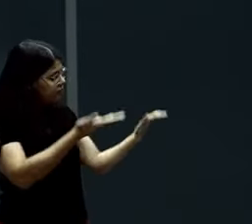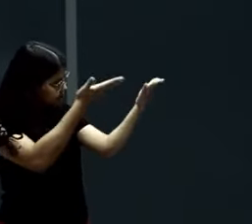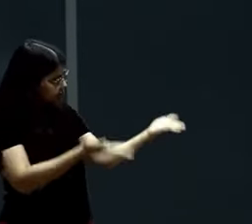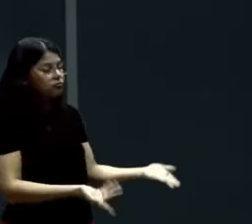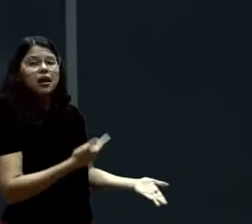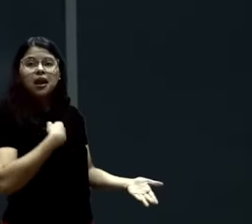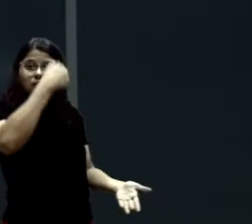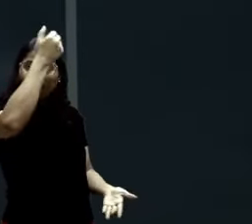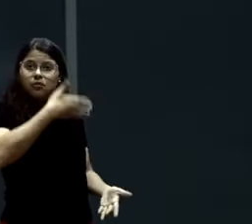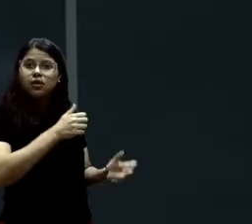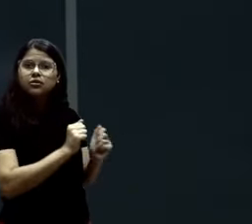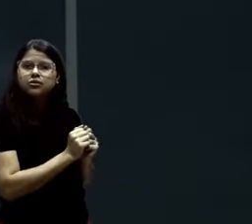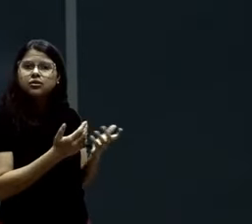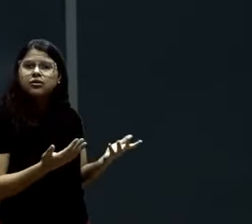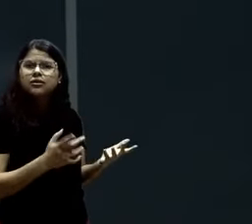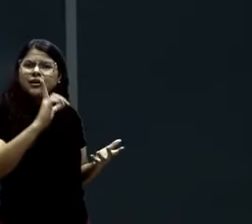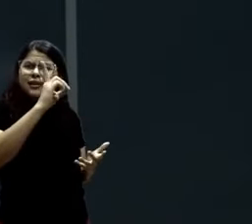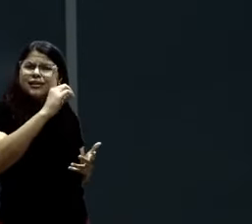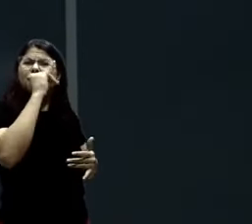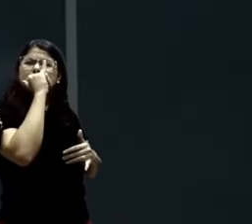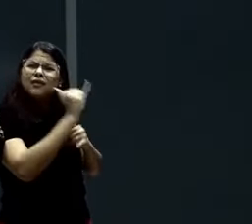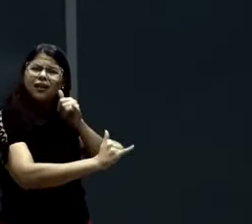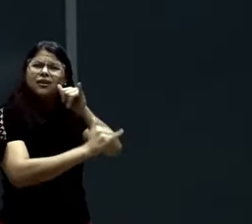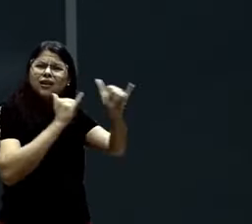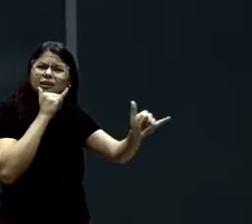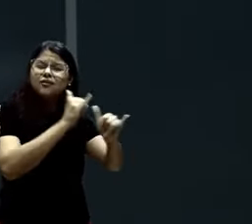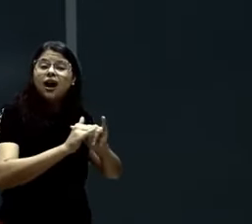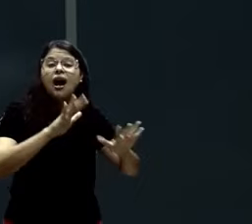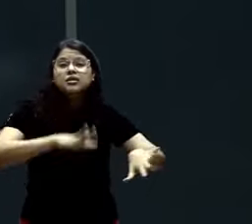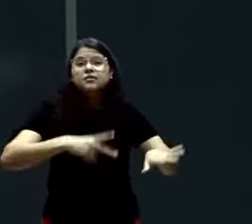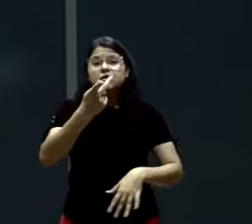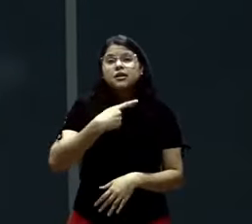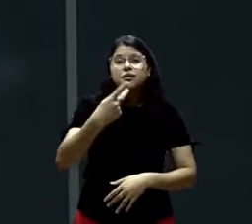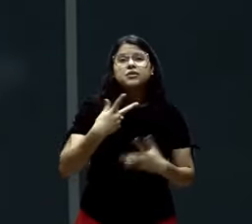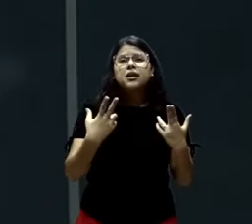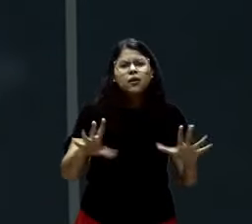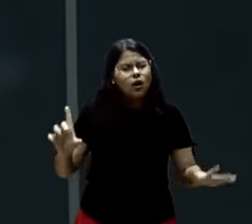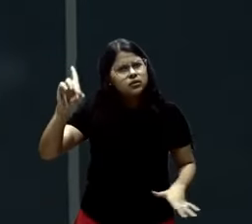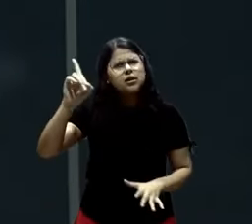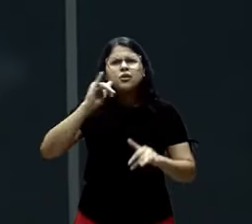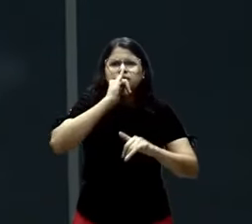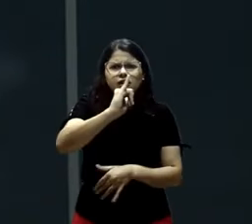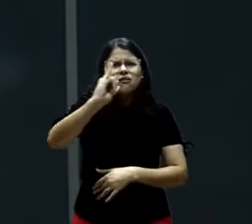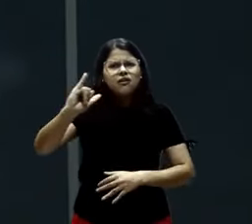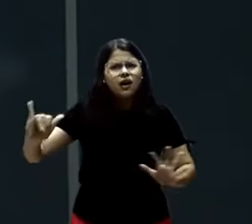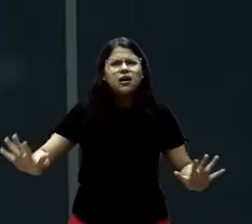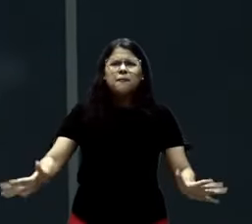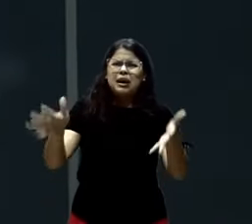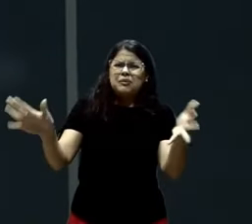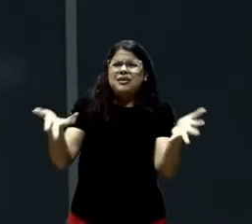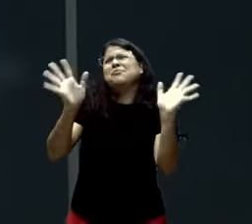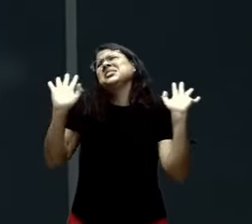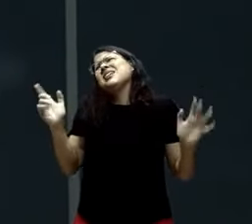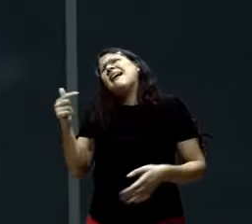Deus falando para ele, e Deus vai falando com a gente. Deus vai nos encorajando e a gente ainda vai dando desculpa. E Deus ainda disse